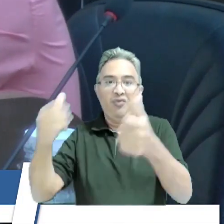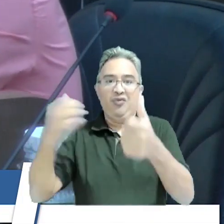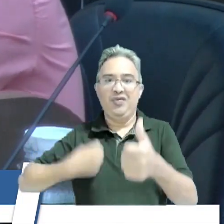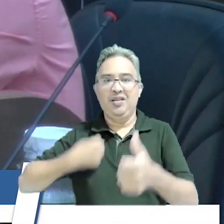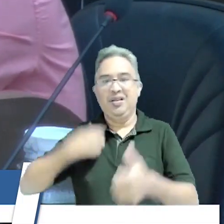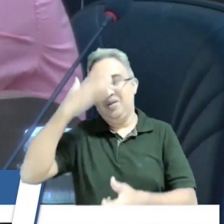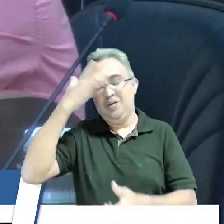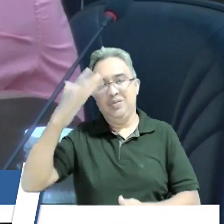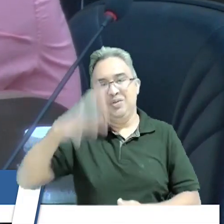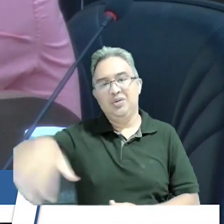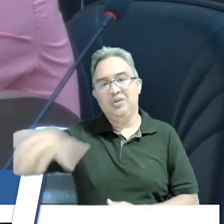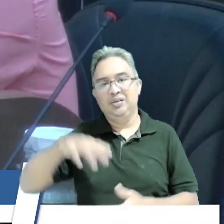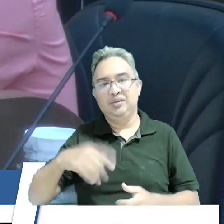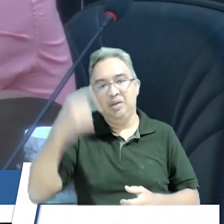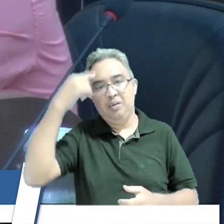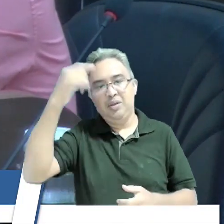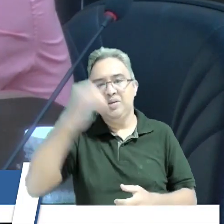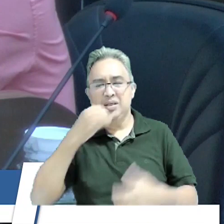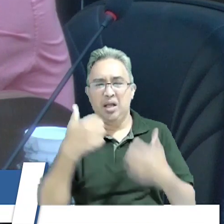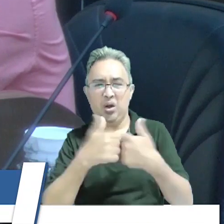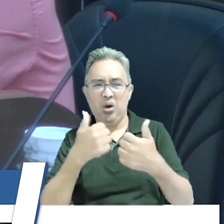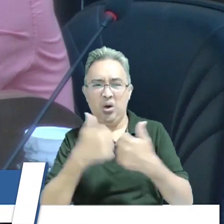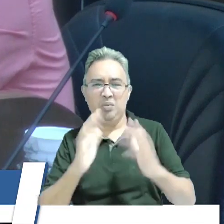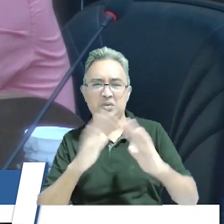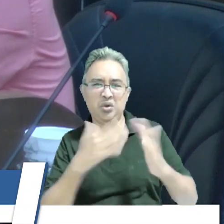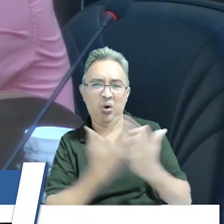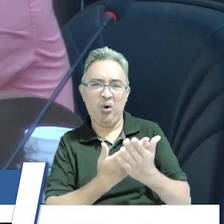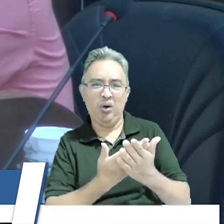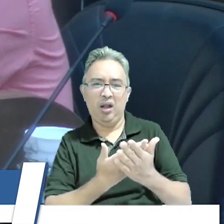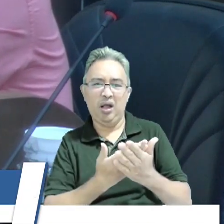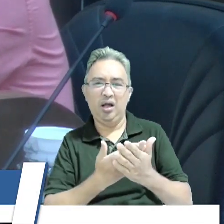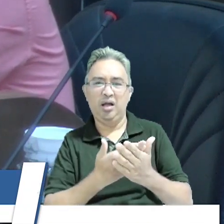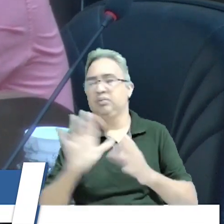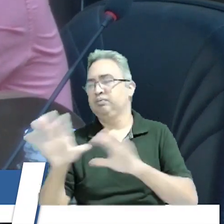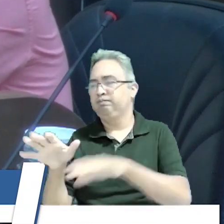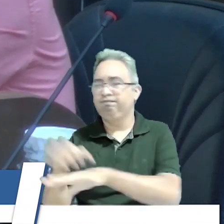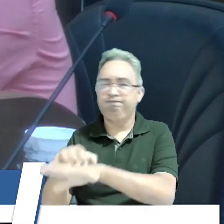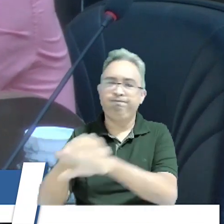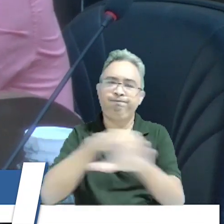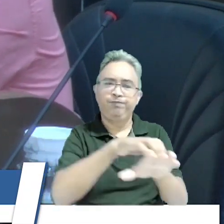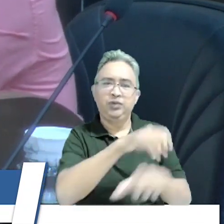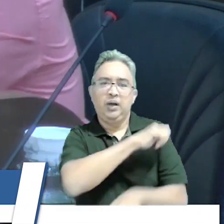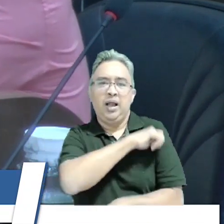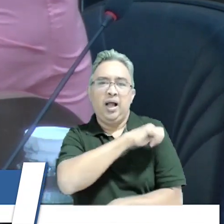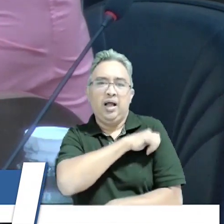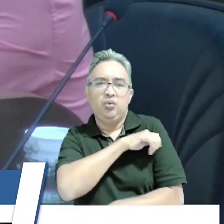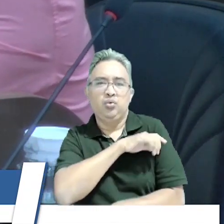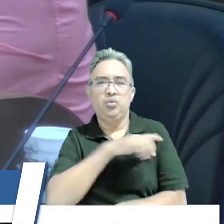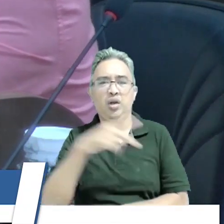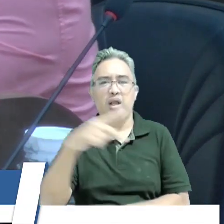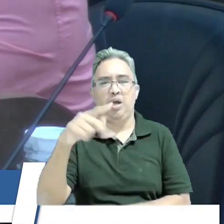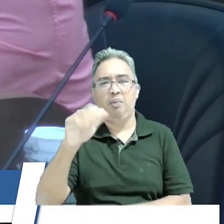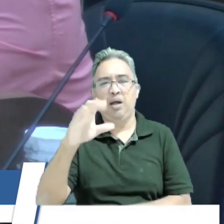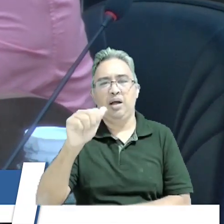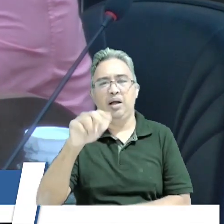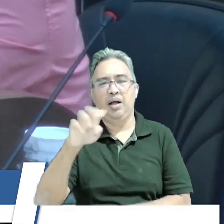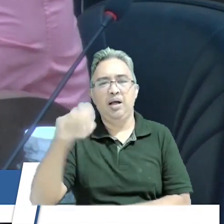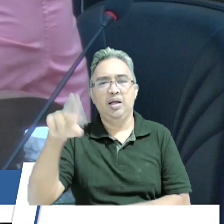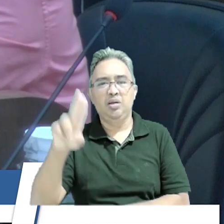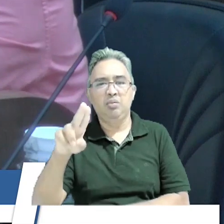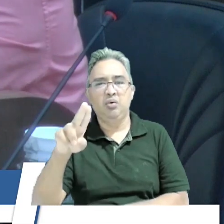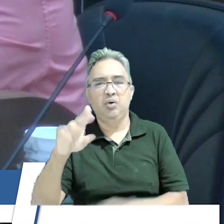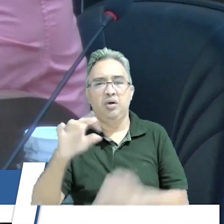o transporte escolar para tirar aquelas crianças, o estudante, lá da Pacaembu, para subir para cá, para o